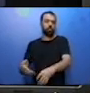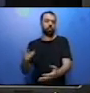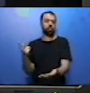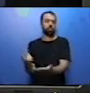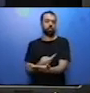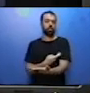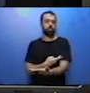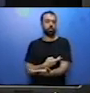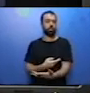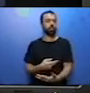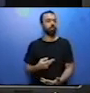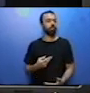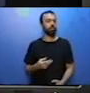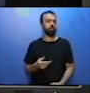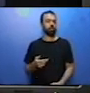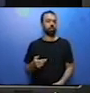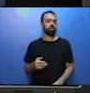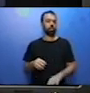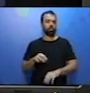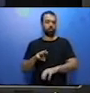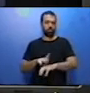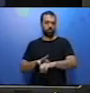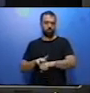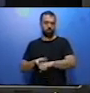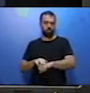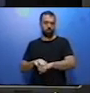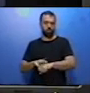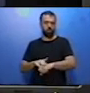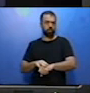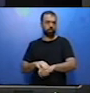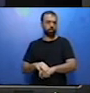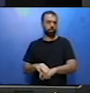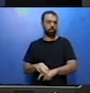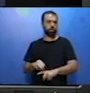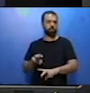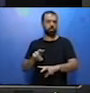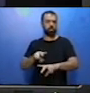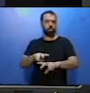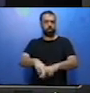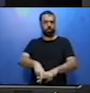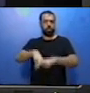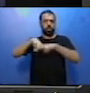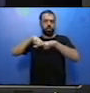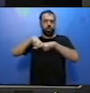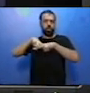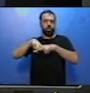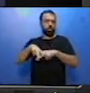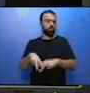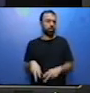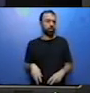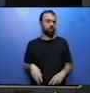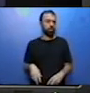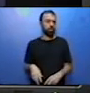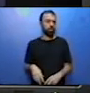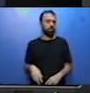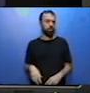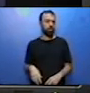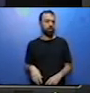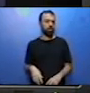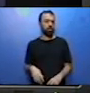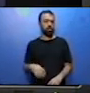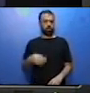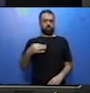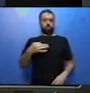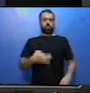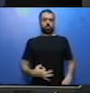pela maioria de nossas doenças se não por todas ela joseph pilates fala aí uma